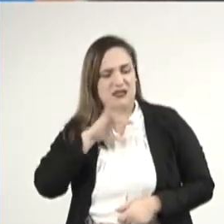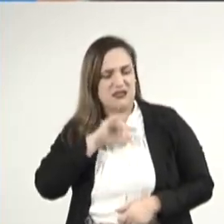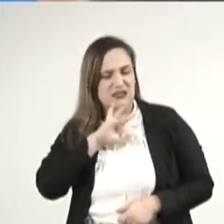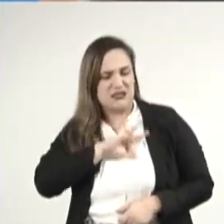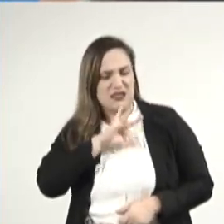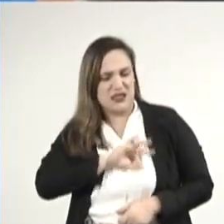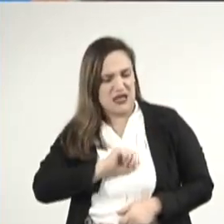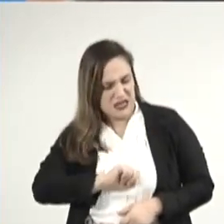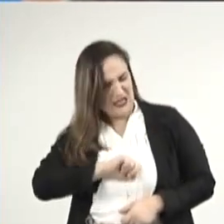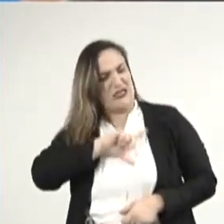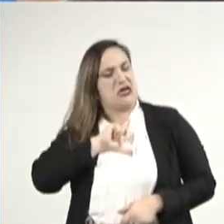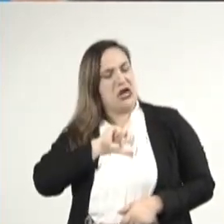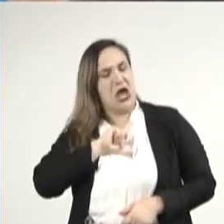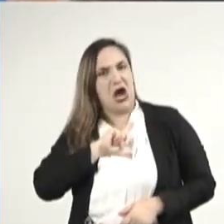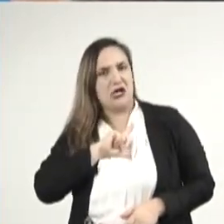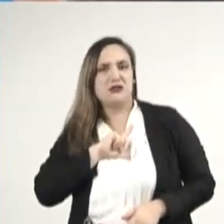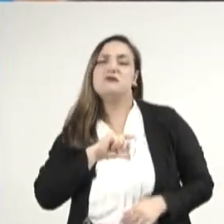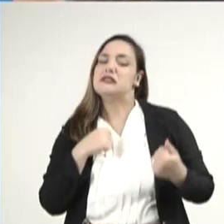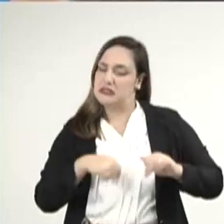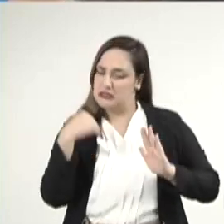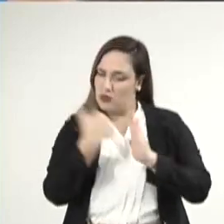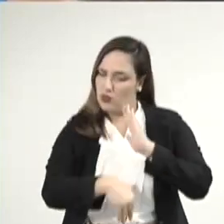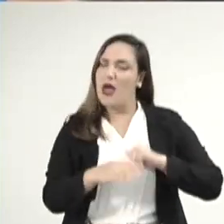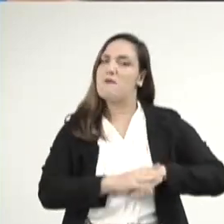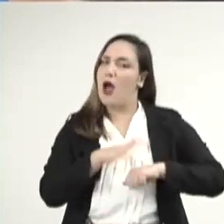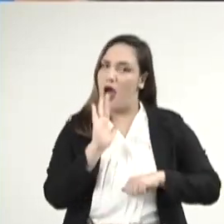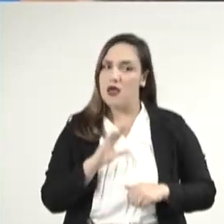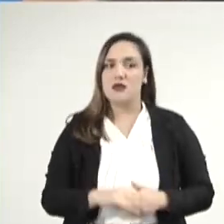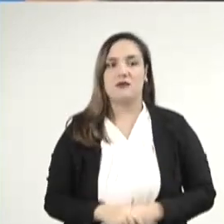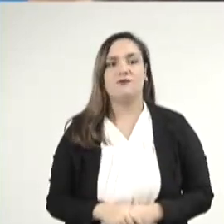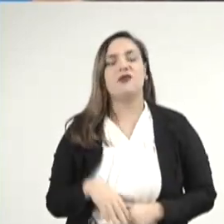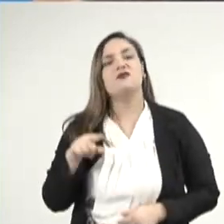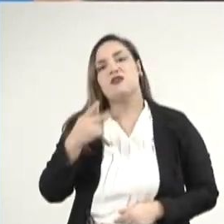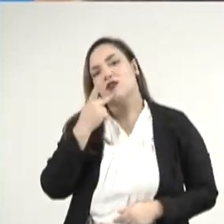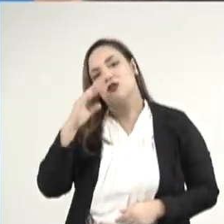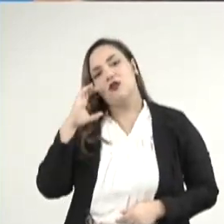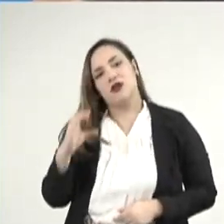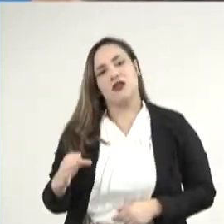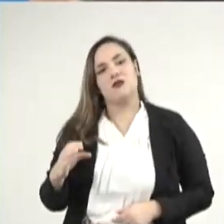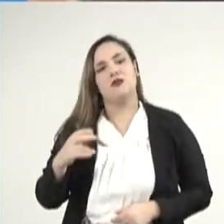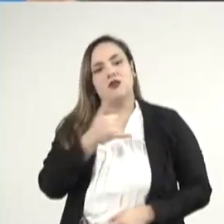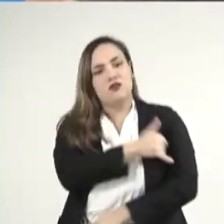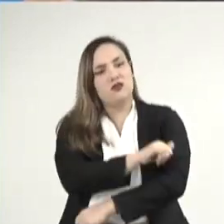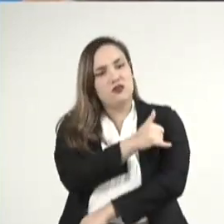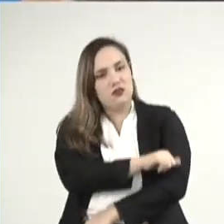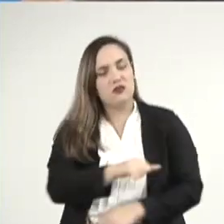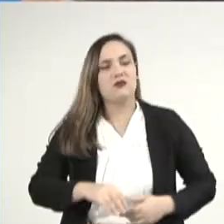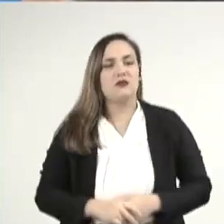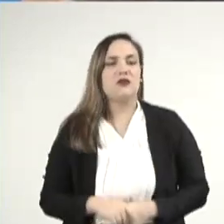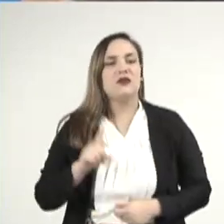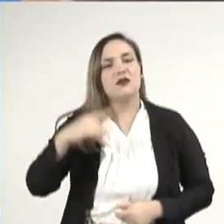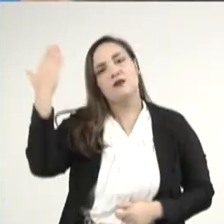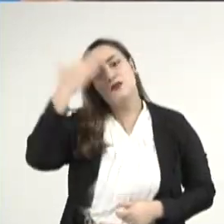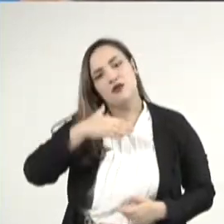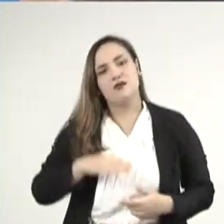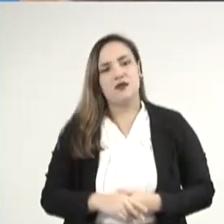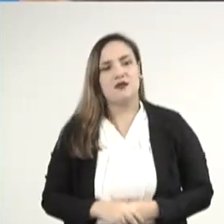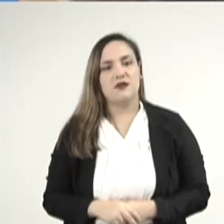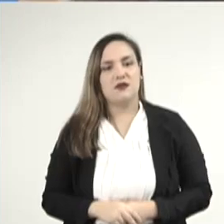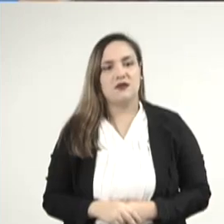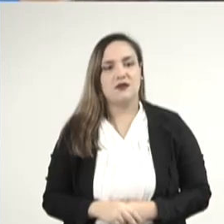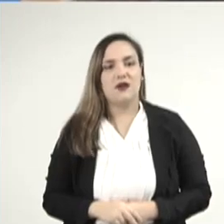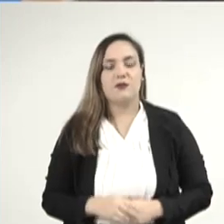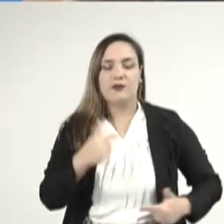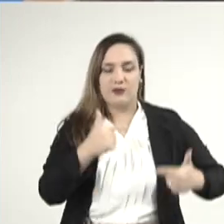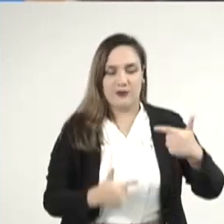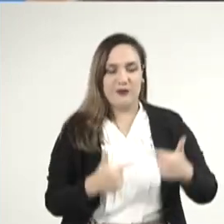queria voltar no assunto que Vossa Excelência está falando do crime do Rio de Janeiro, e ficou provado que a